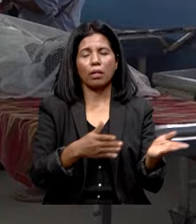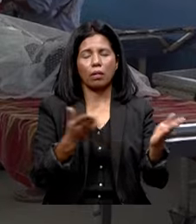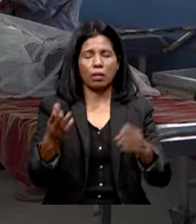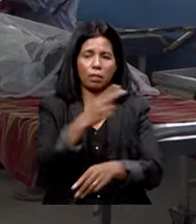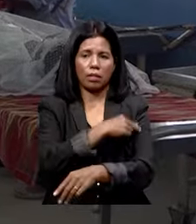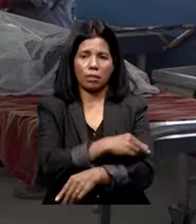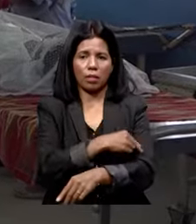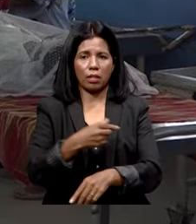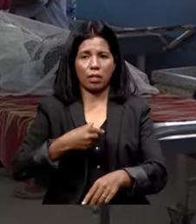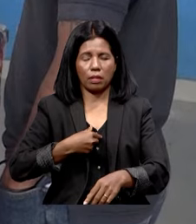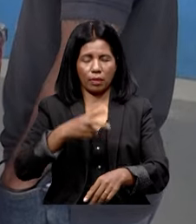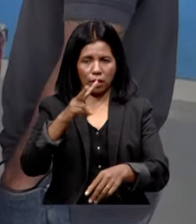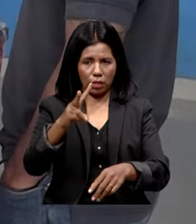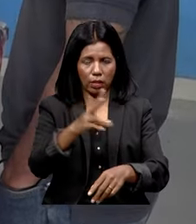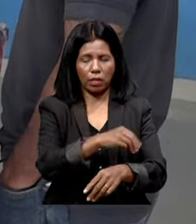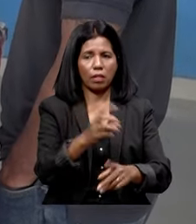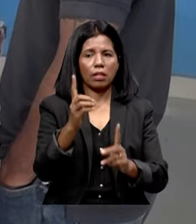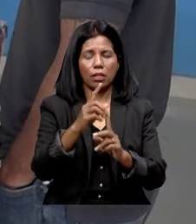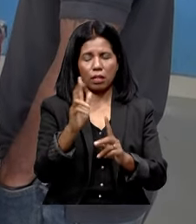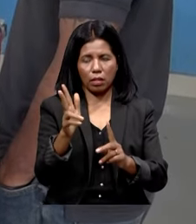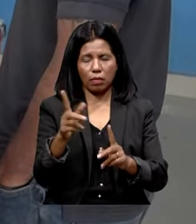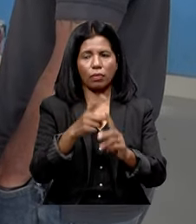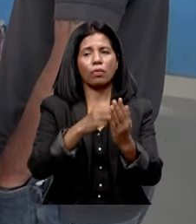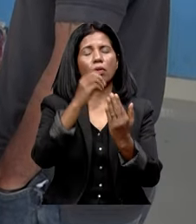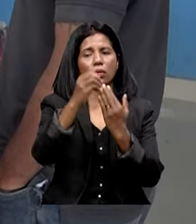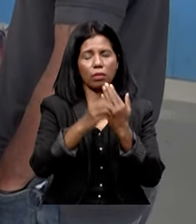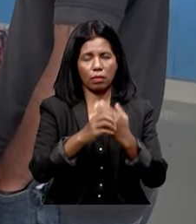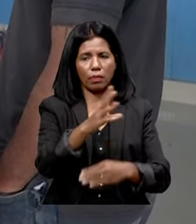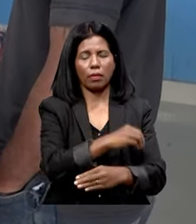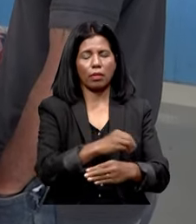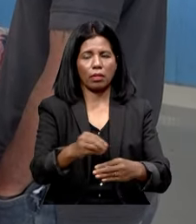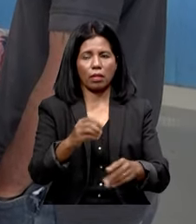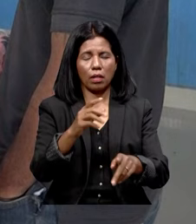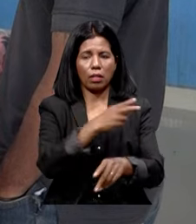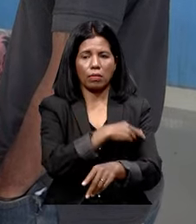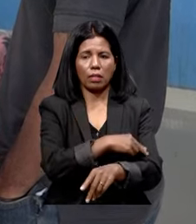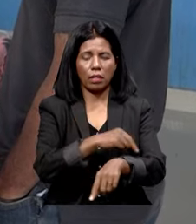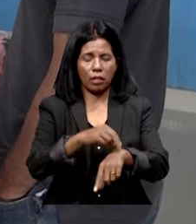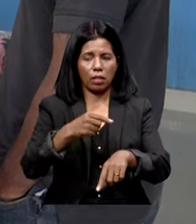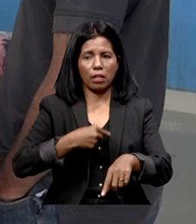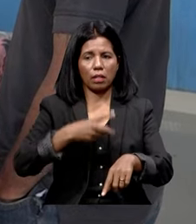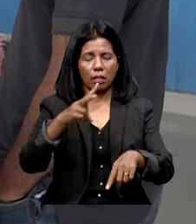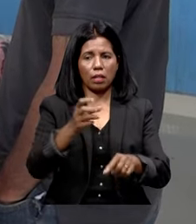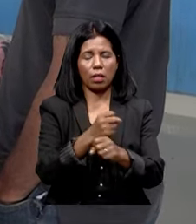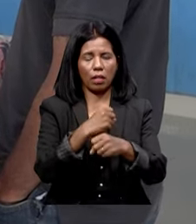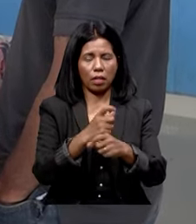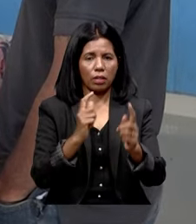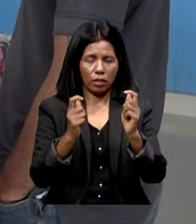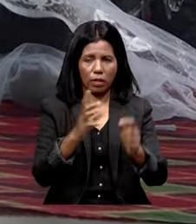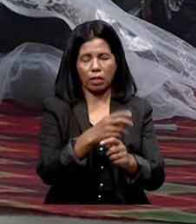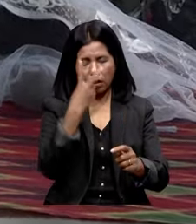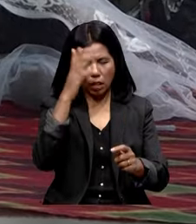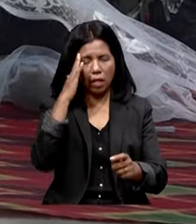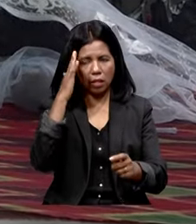mortuari hospital nasional Kidu Valadares no ia lorong ton lulu fulan utobru departamento forensik hospital nasional Kidu Valadares Valadares halo kera autopsia ho di